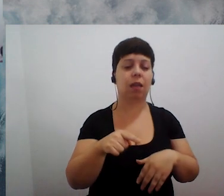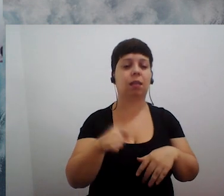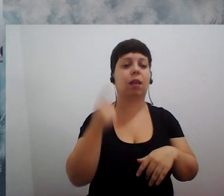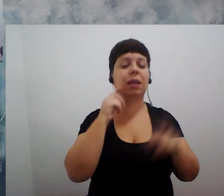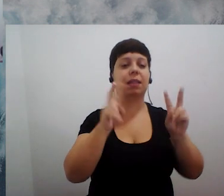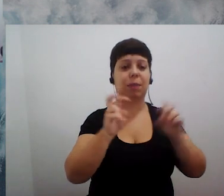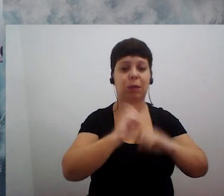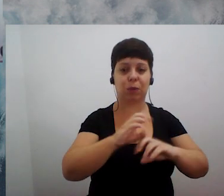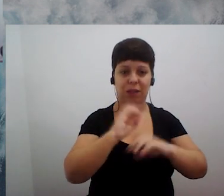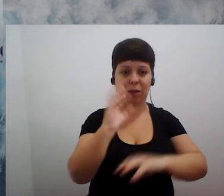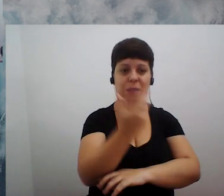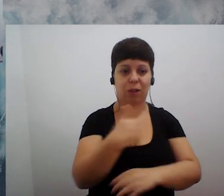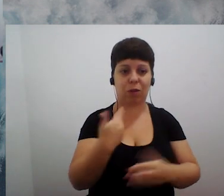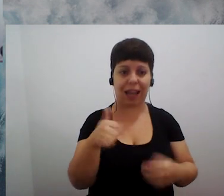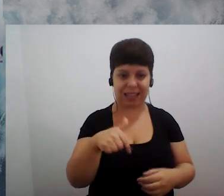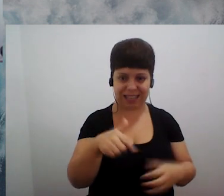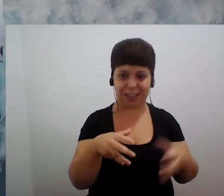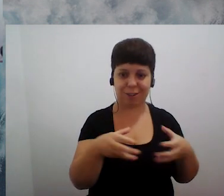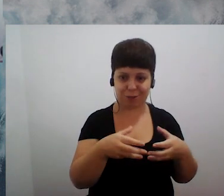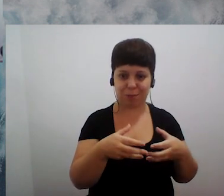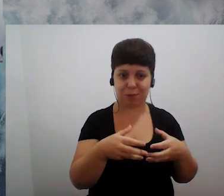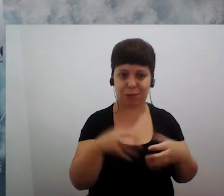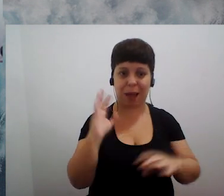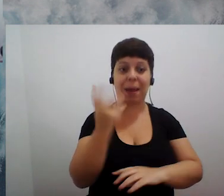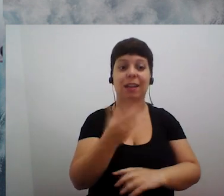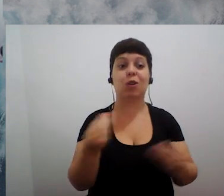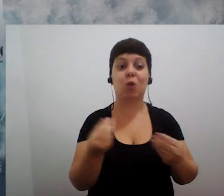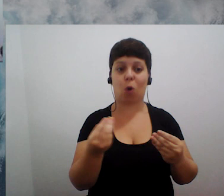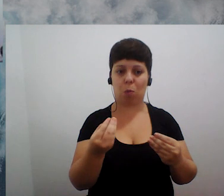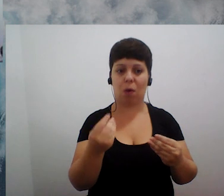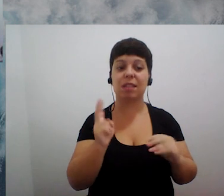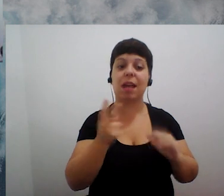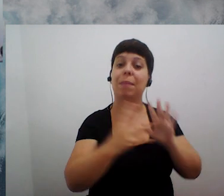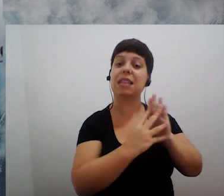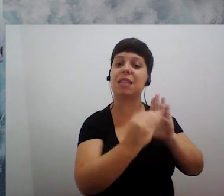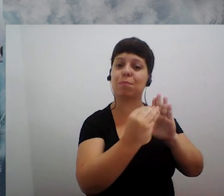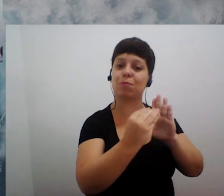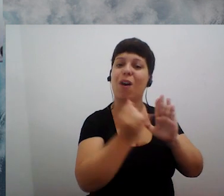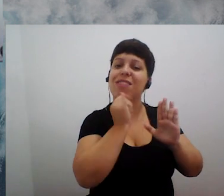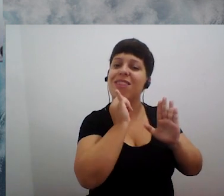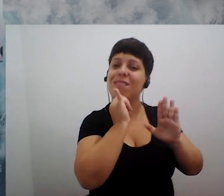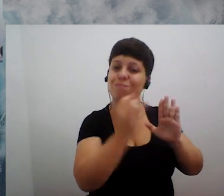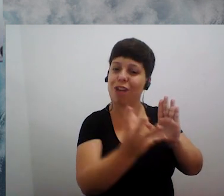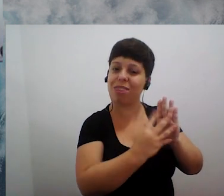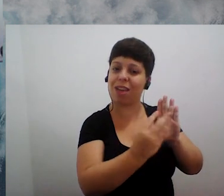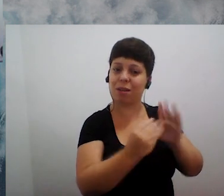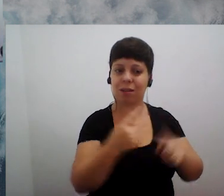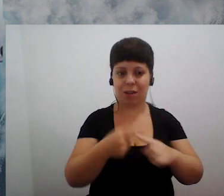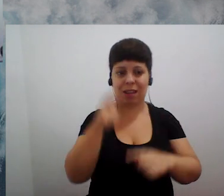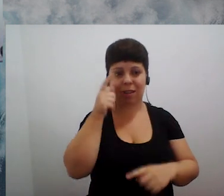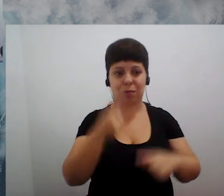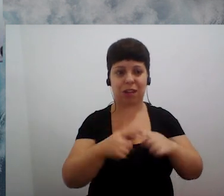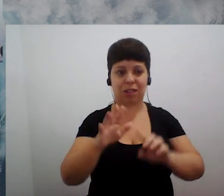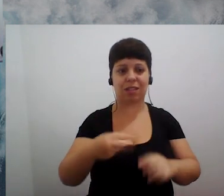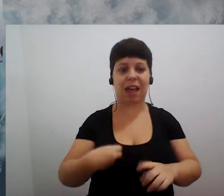nessa questão da educação ambiental, a gente do Damata trabalha muito a educação ambiental a partir do exemplo. E aí é muito